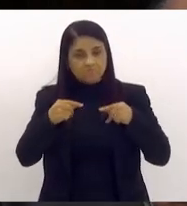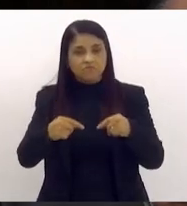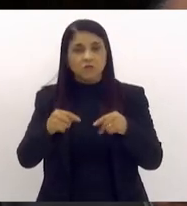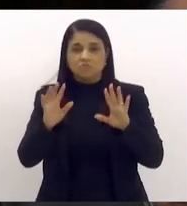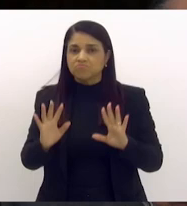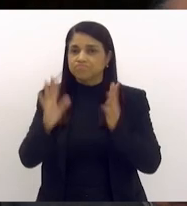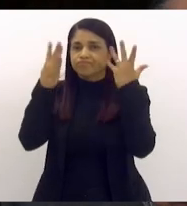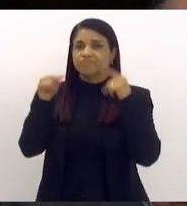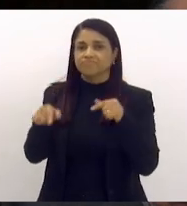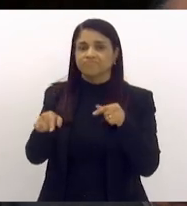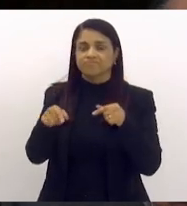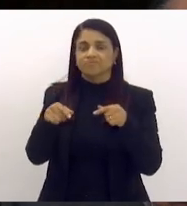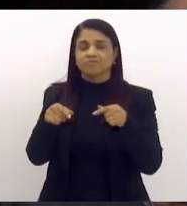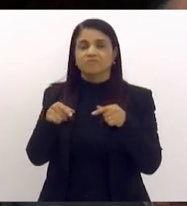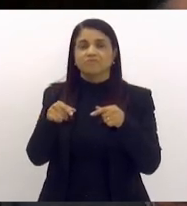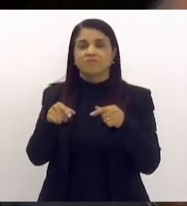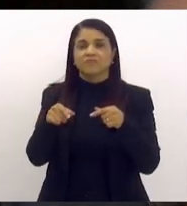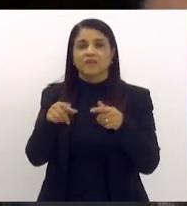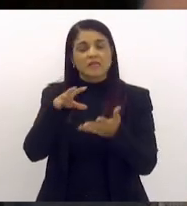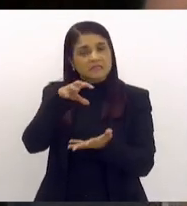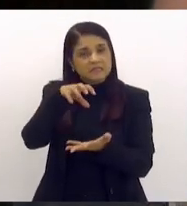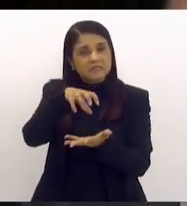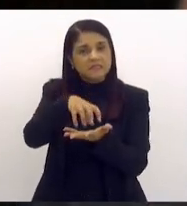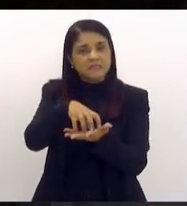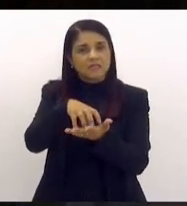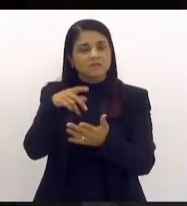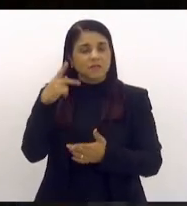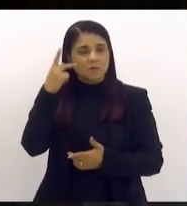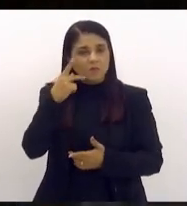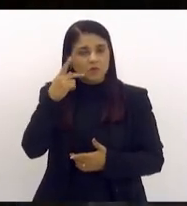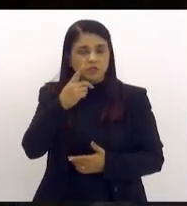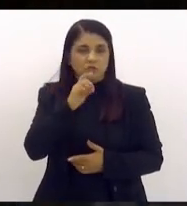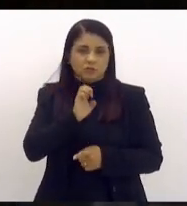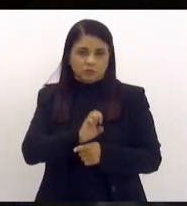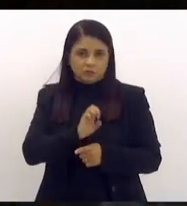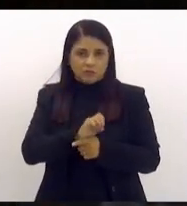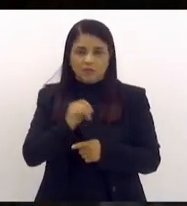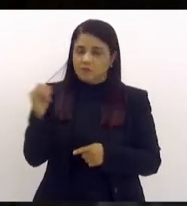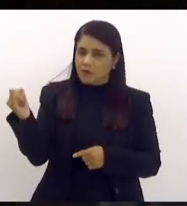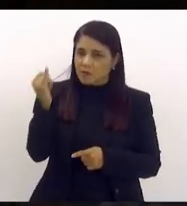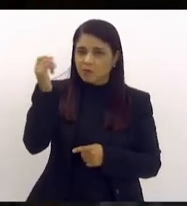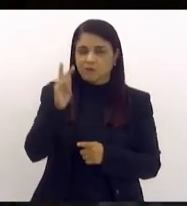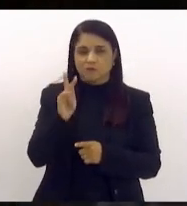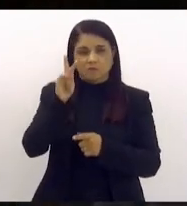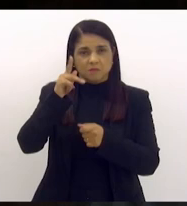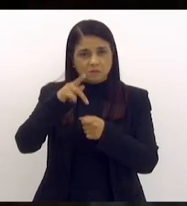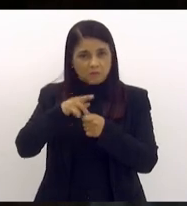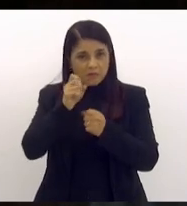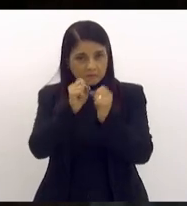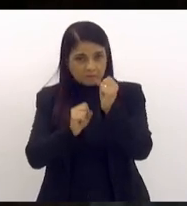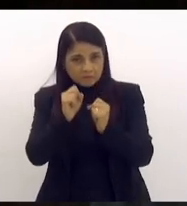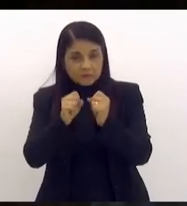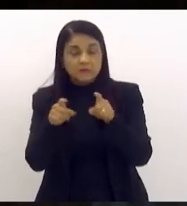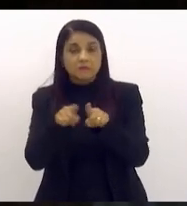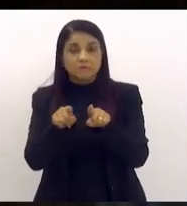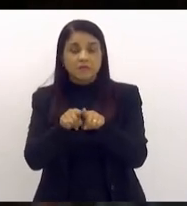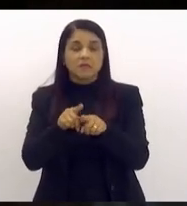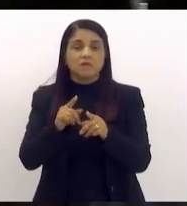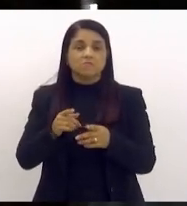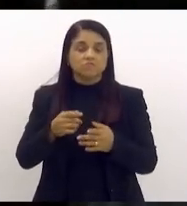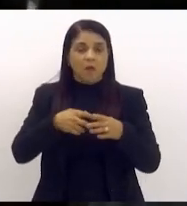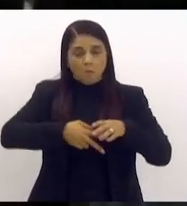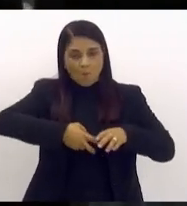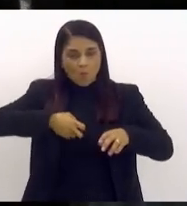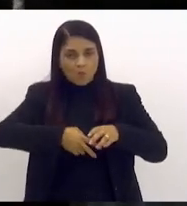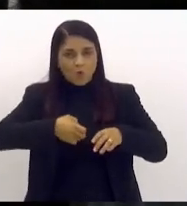que a gente precisa colocar na centralidade da política do estado a importância da Petrobrás e a importância da exploração do petróleo no